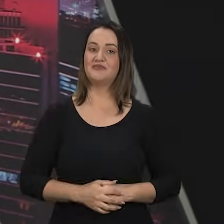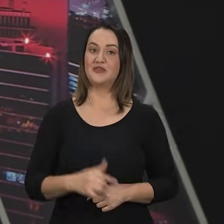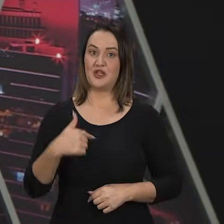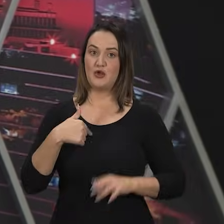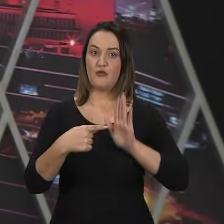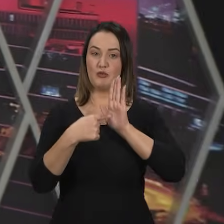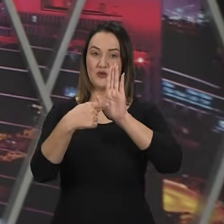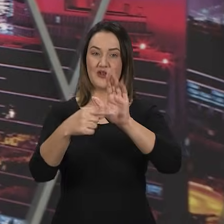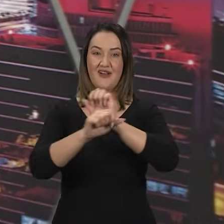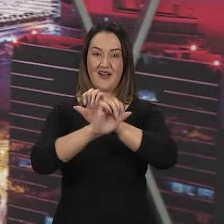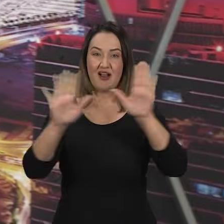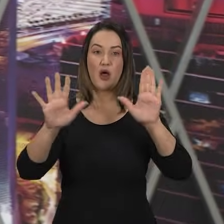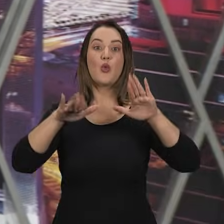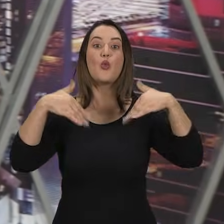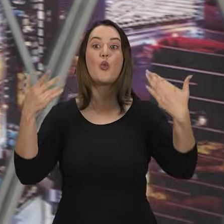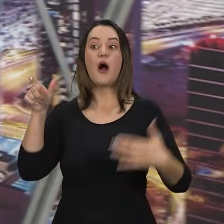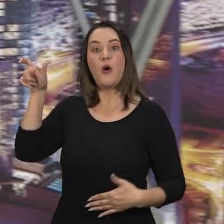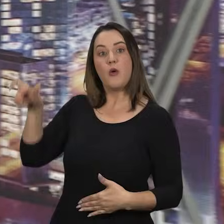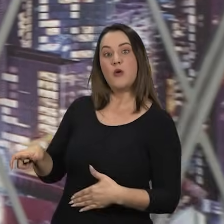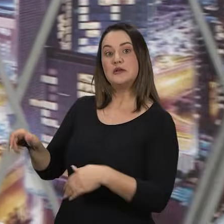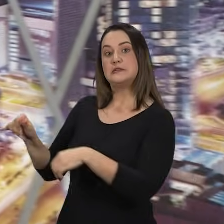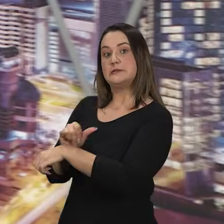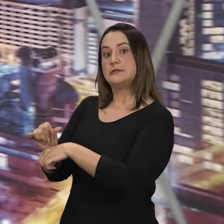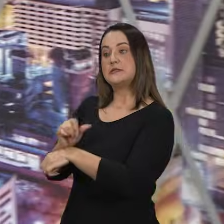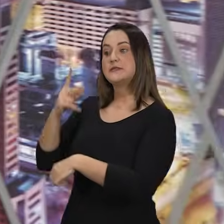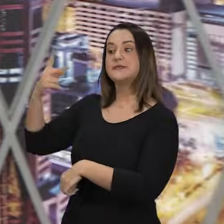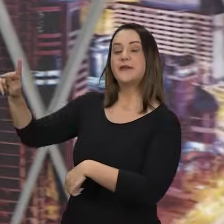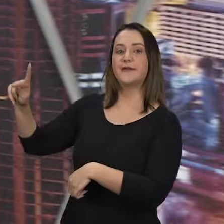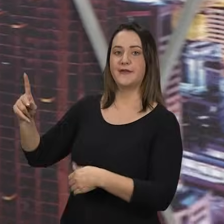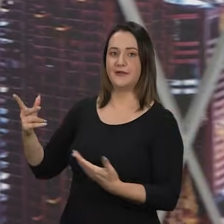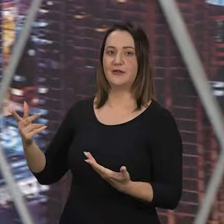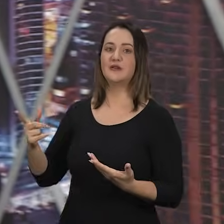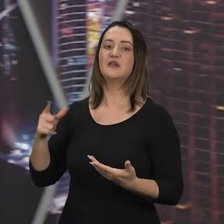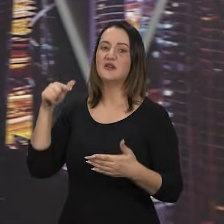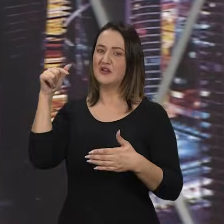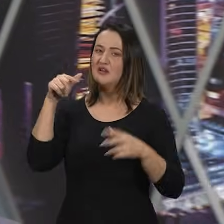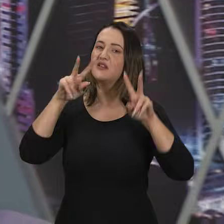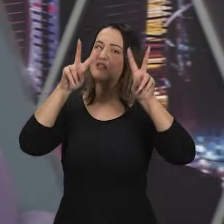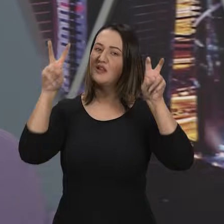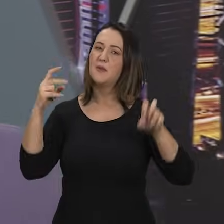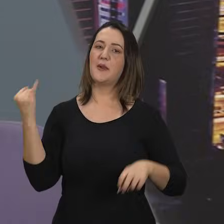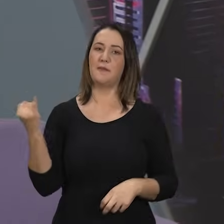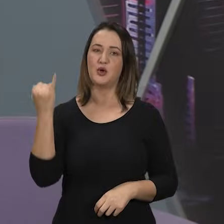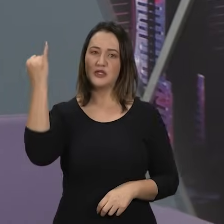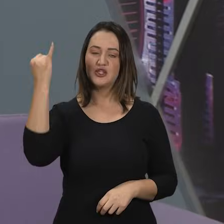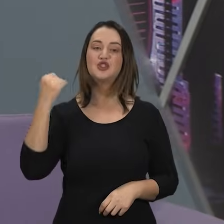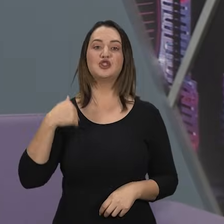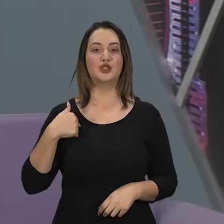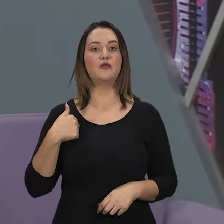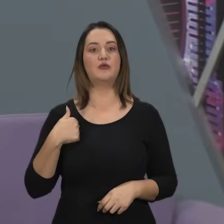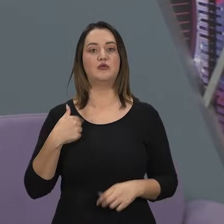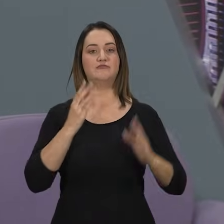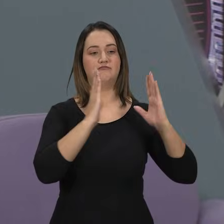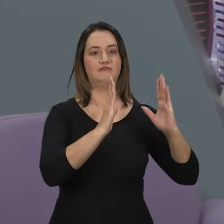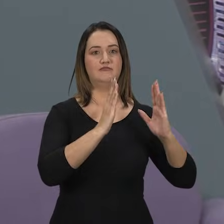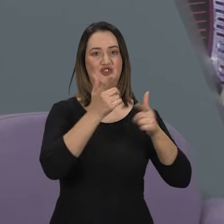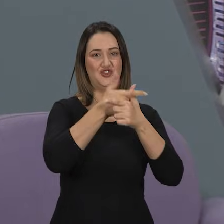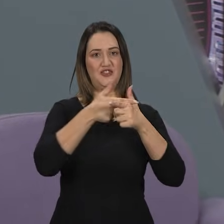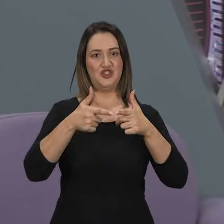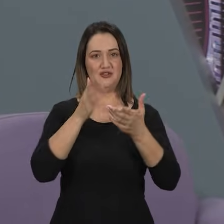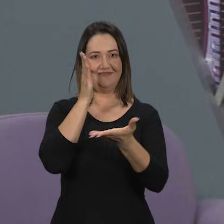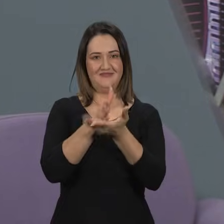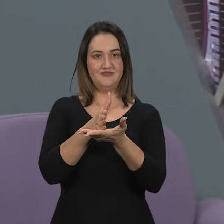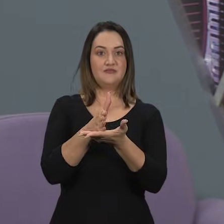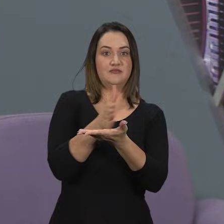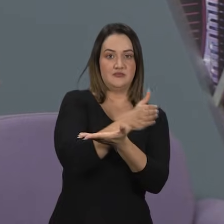Bíblia revela. E eu vou te mostrar claramente qual é a estratégia dele. Esse tema é tão importante, mas tão importante, que eu vou dividi-lo em dois.